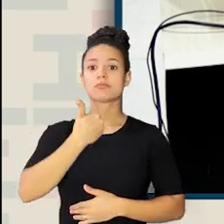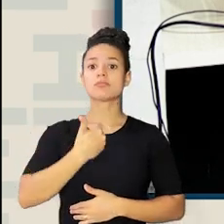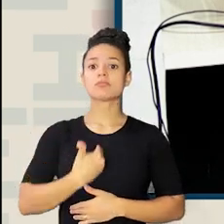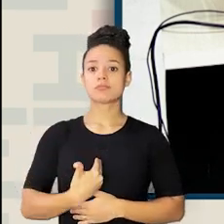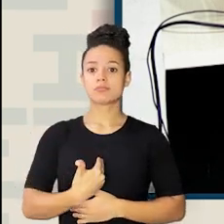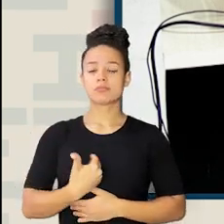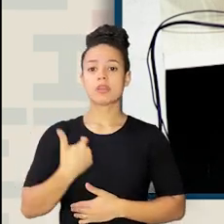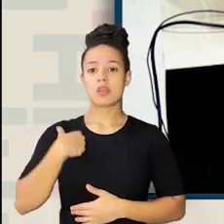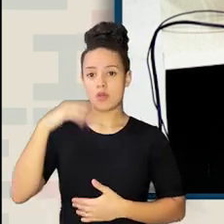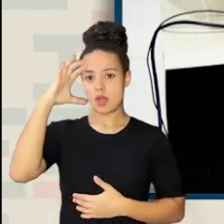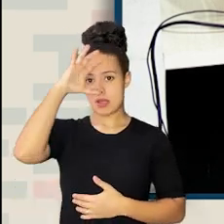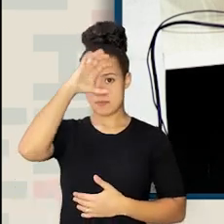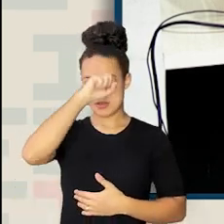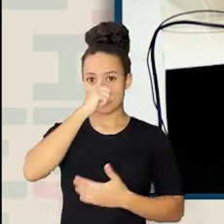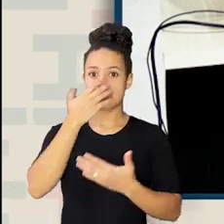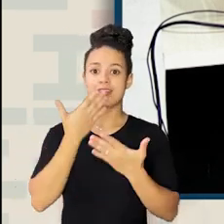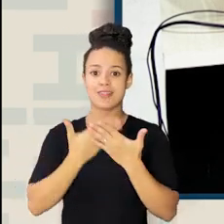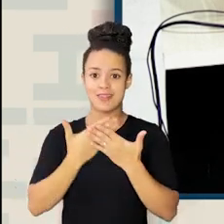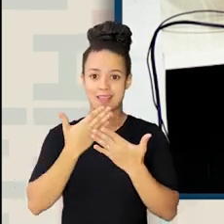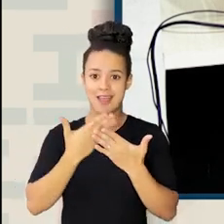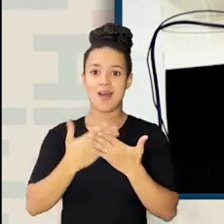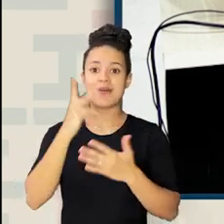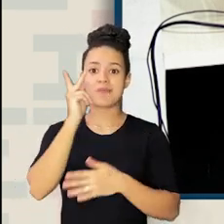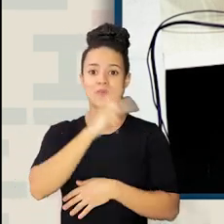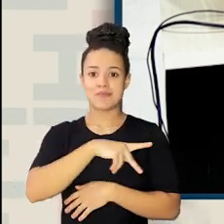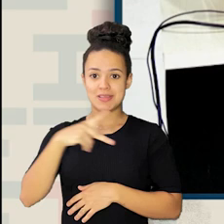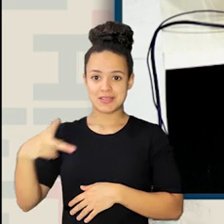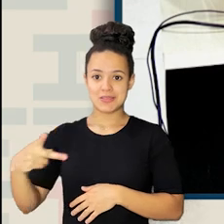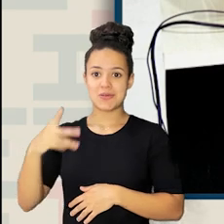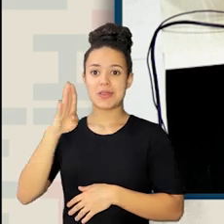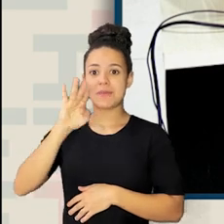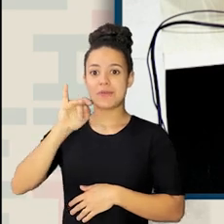vertical, como eu aprendi na aula da professora Liu, de violino.